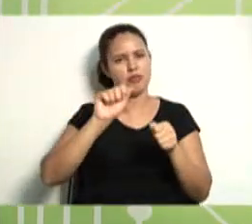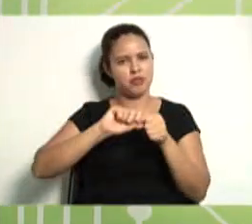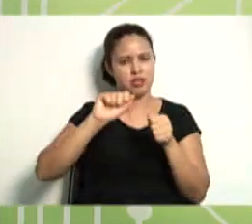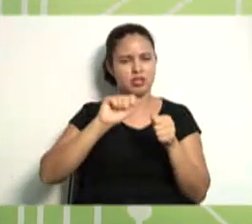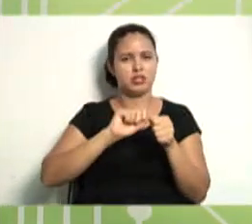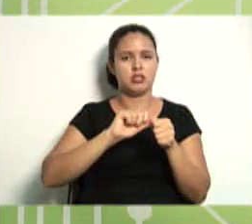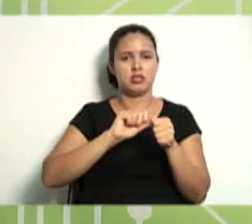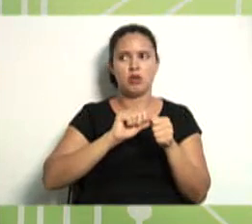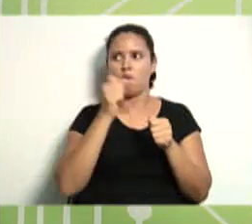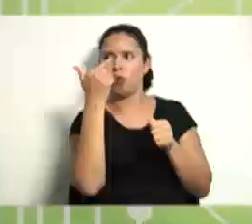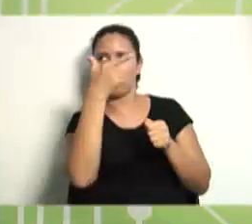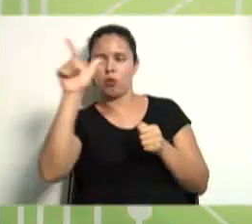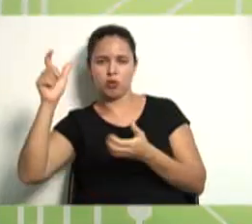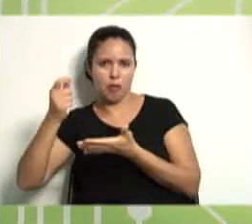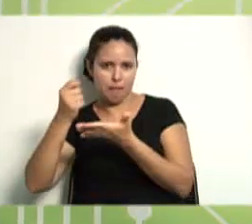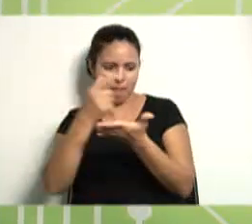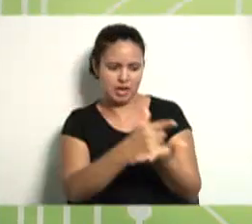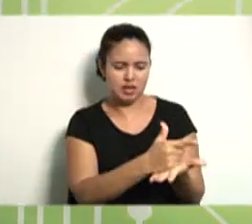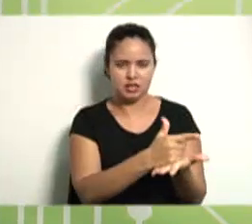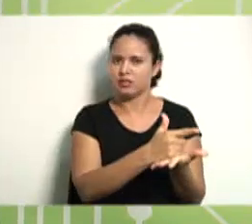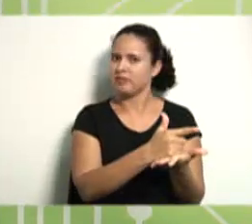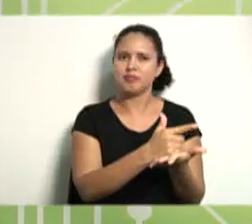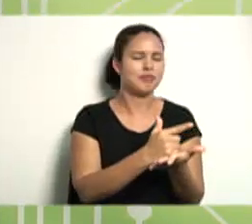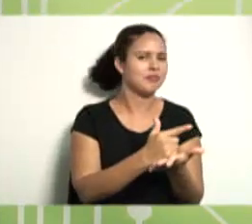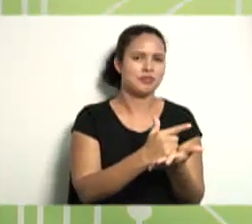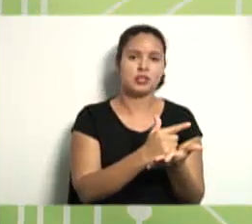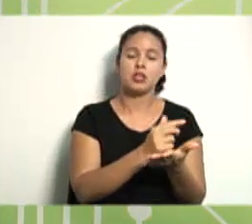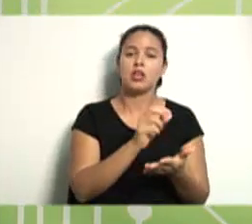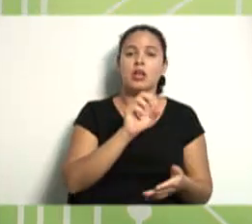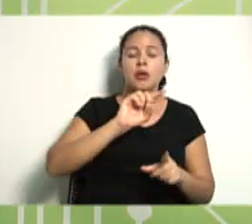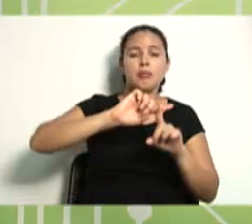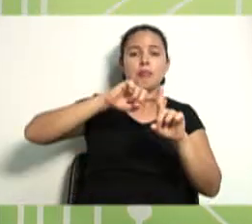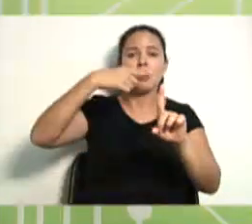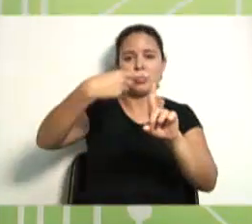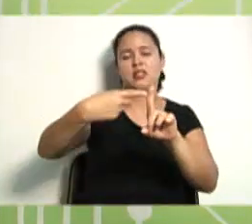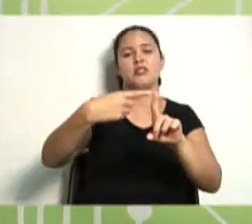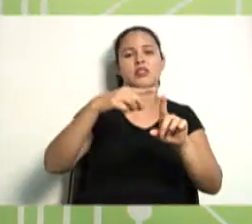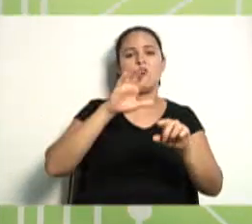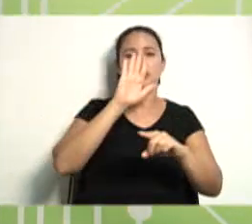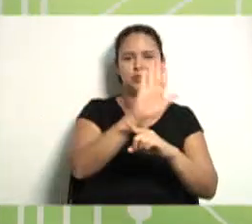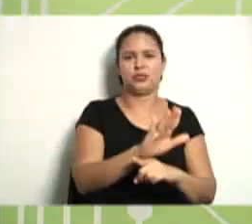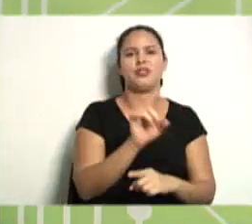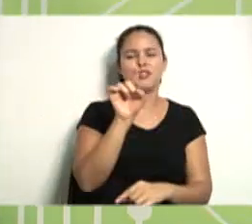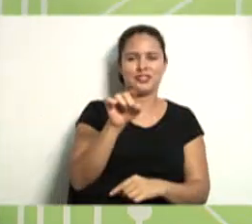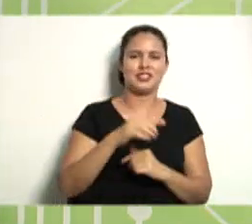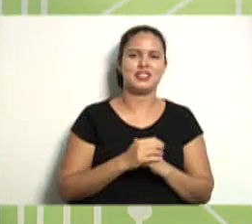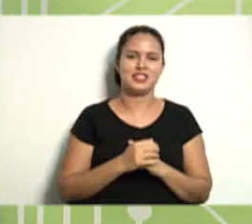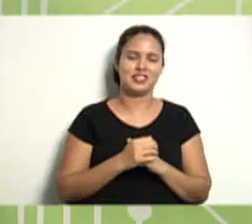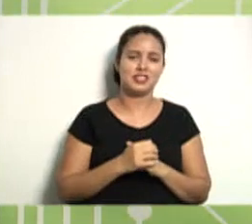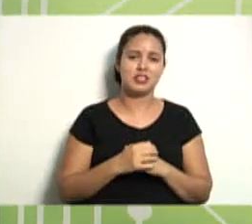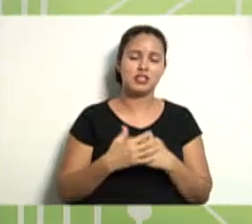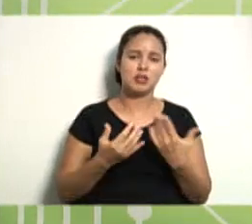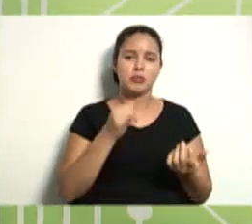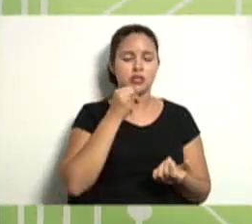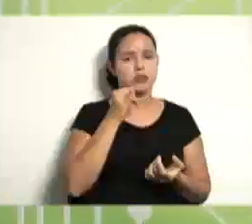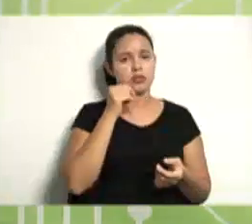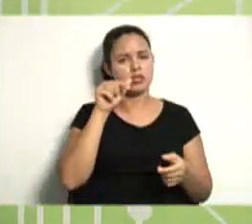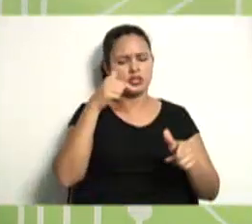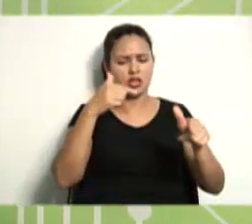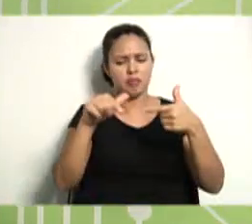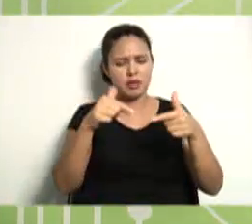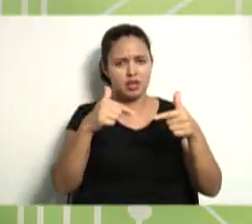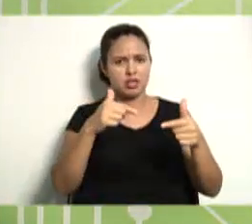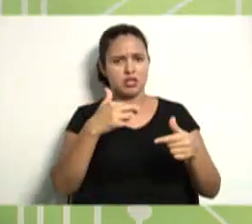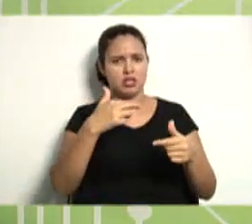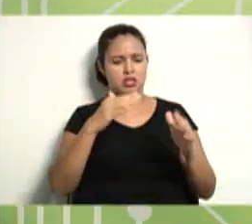vai receber, mas que foi útil para você. É um exemplo de trabalho não remunerado. Se você trabalha na sua igreja, se